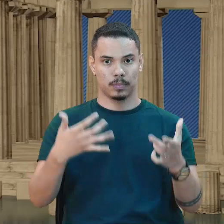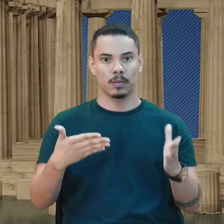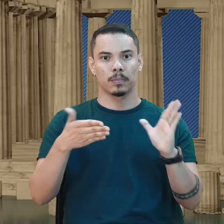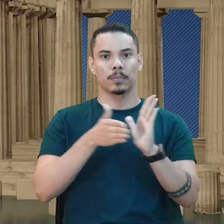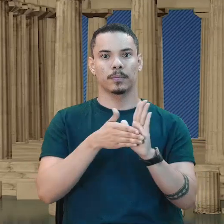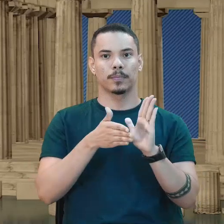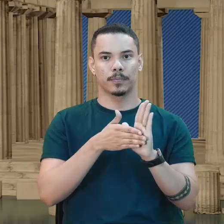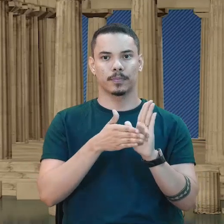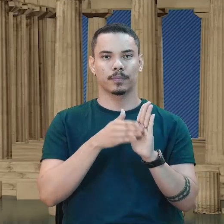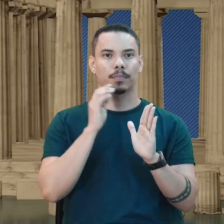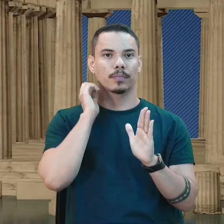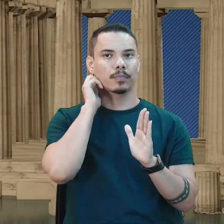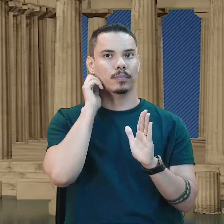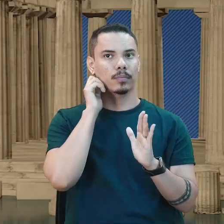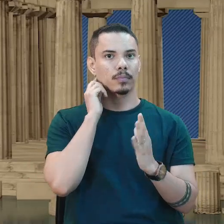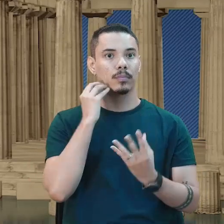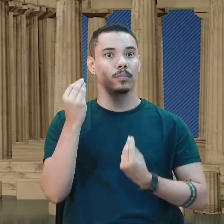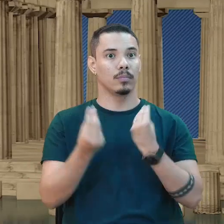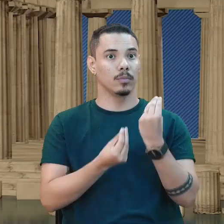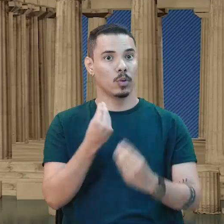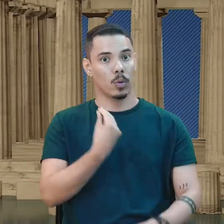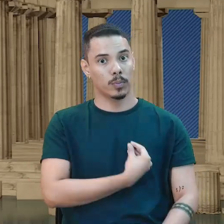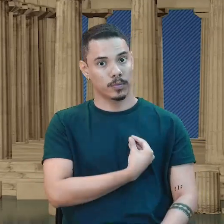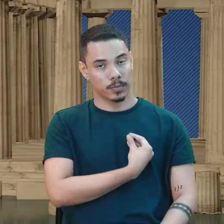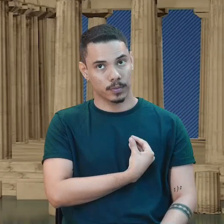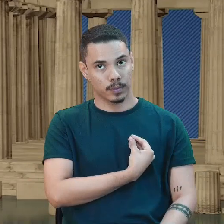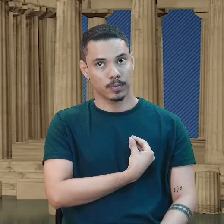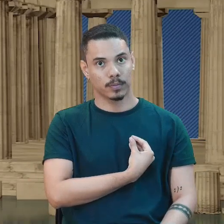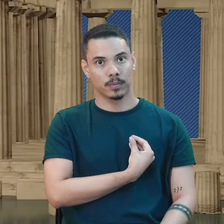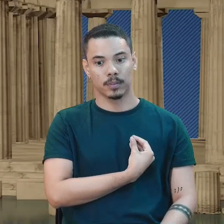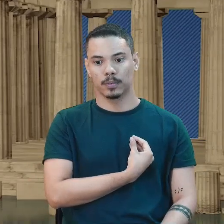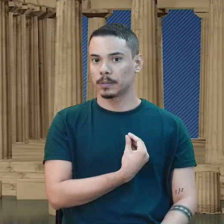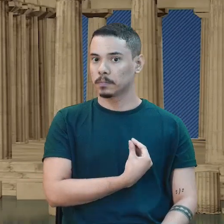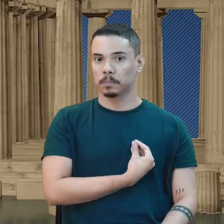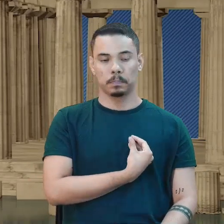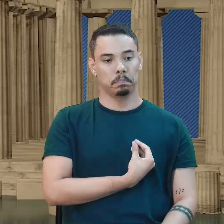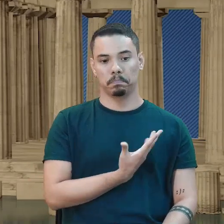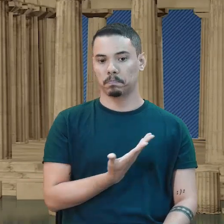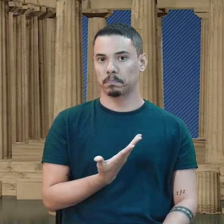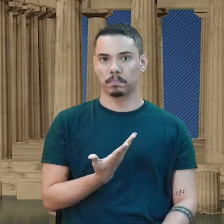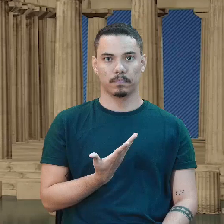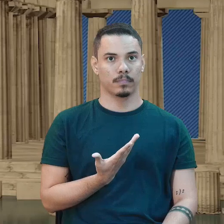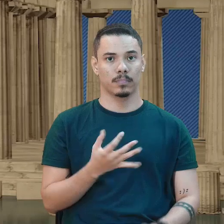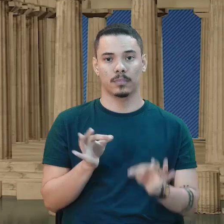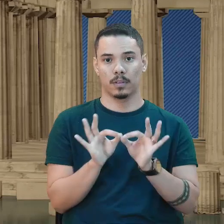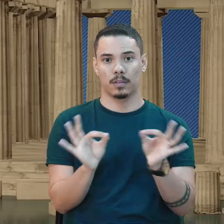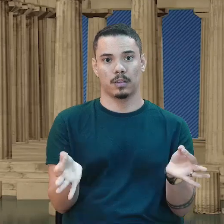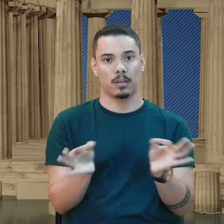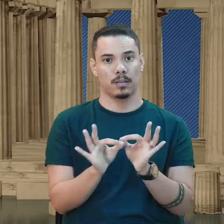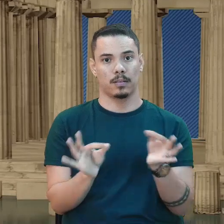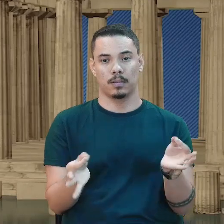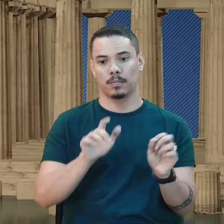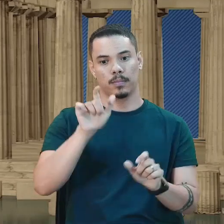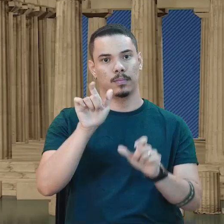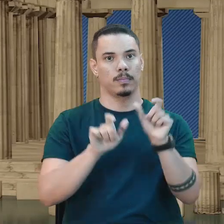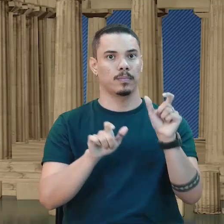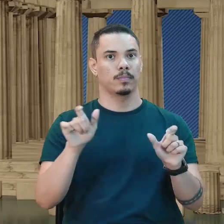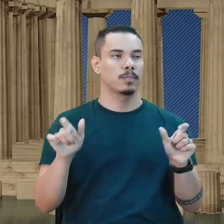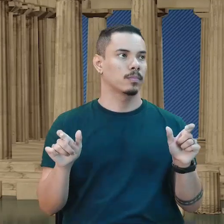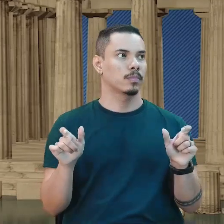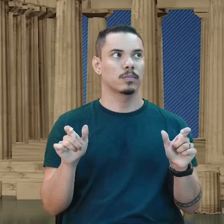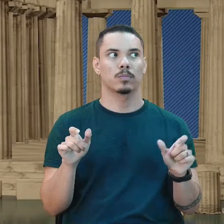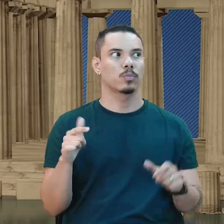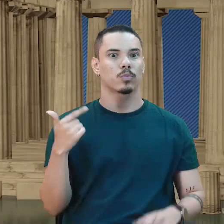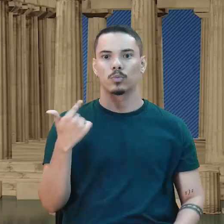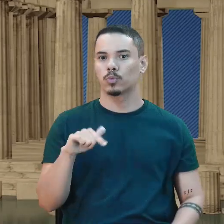vocês. Como viviam os cínicos? Eles viviam simplesmente, eles eram pessoas que não